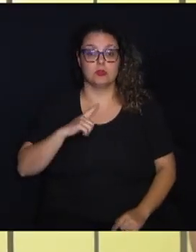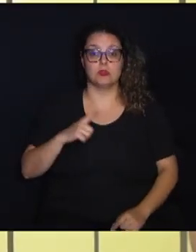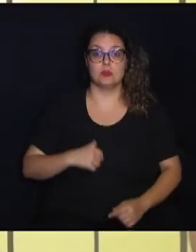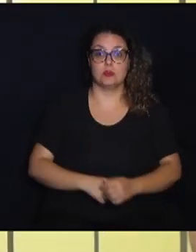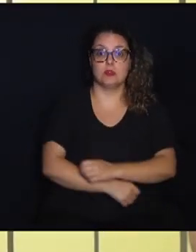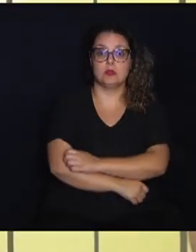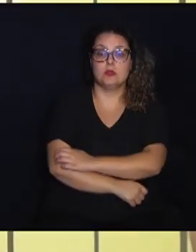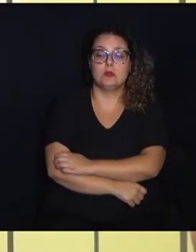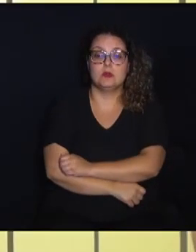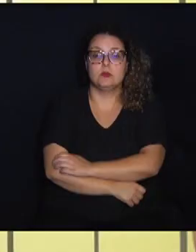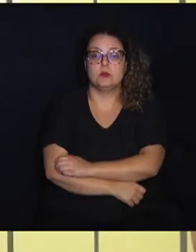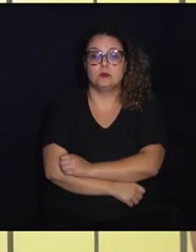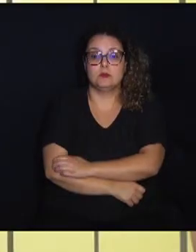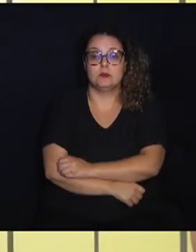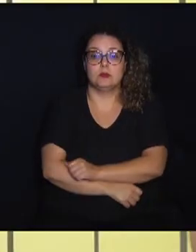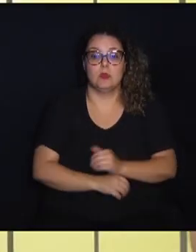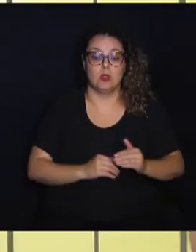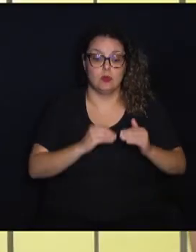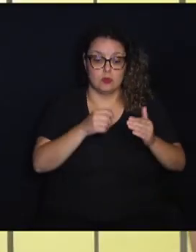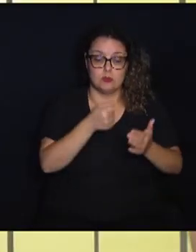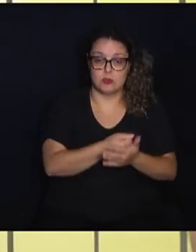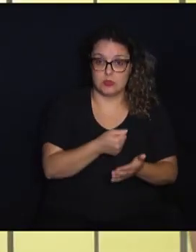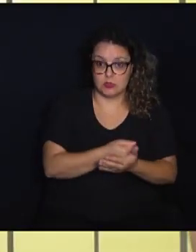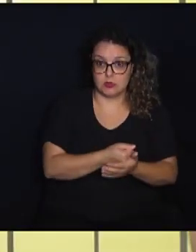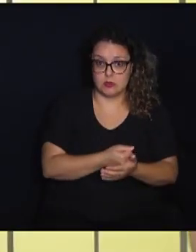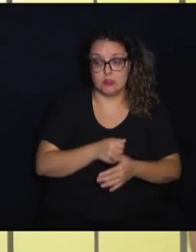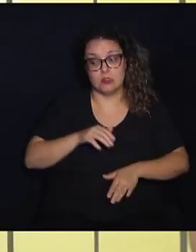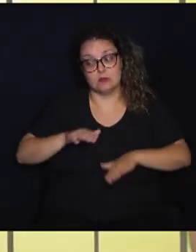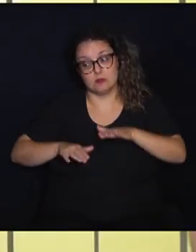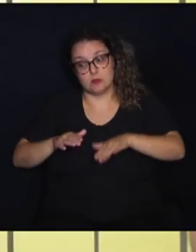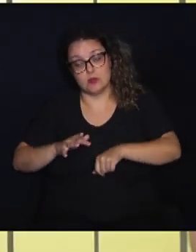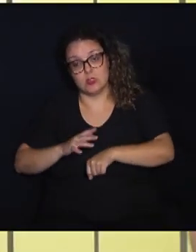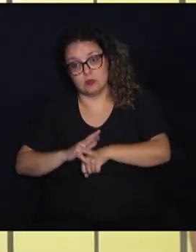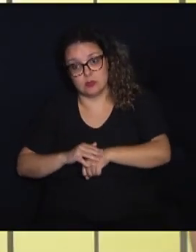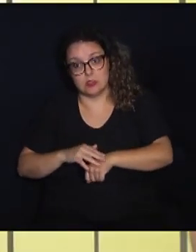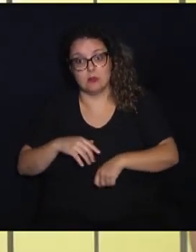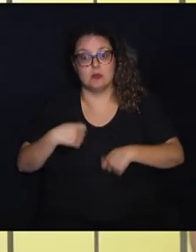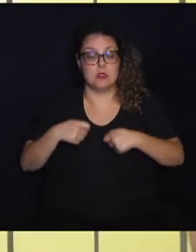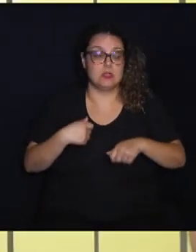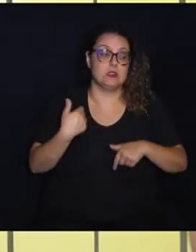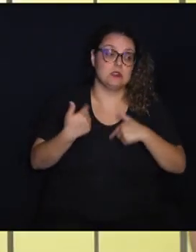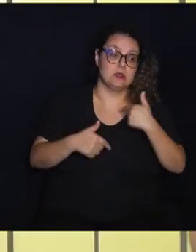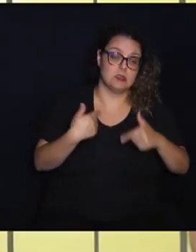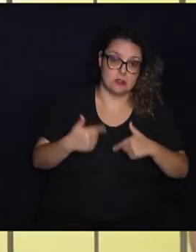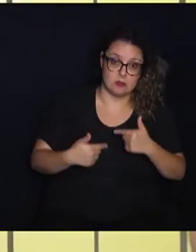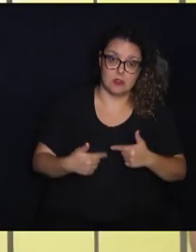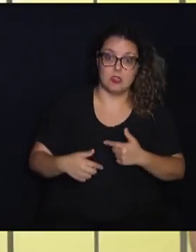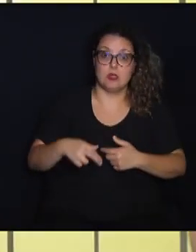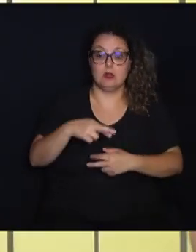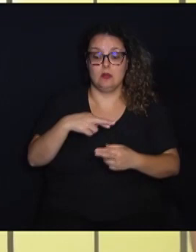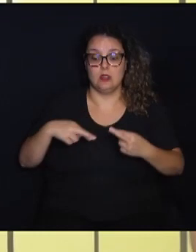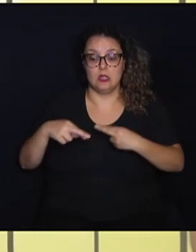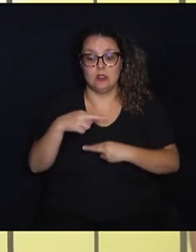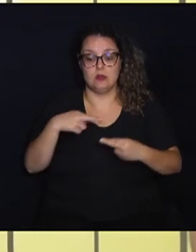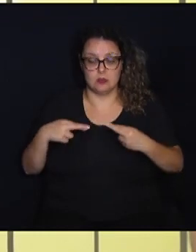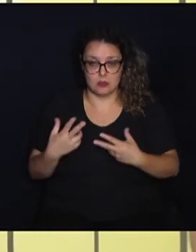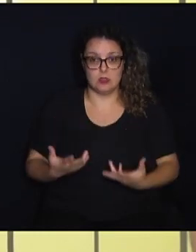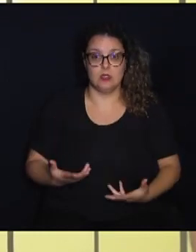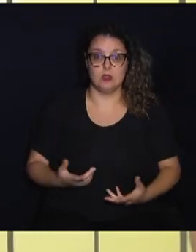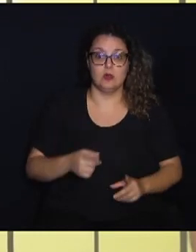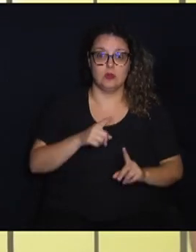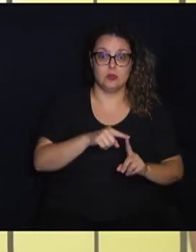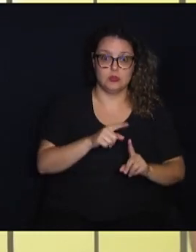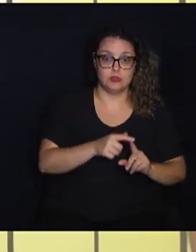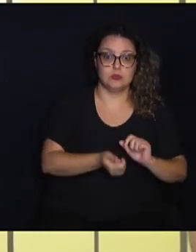um nível de exigência e dependendo da patologia a gente tem que trabalhar essa questão de acordo com a